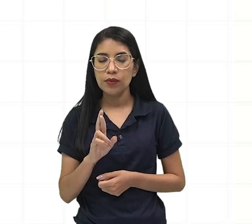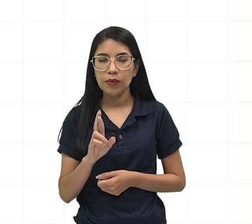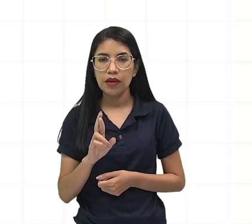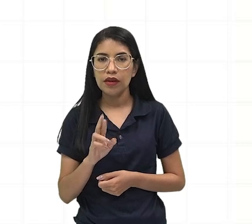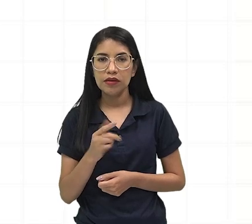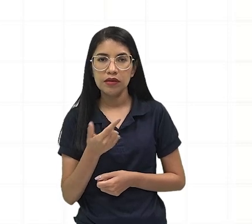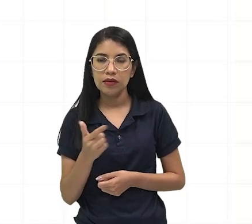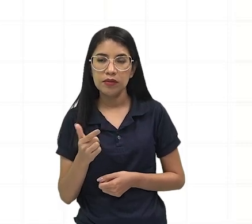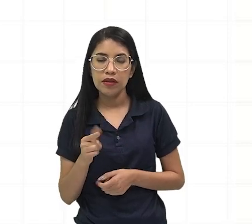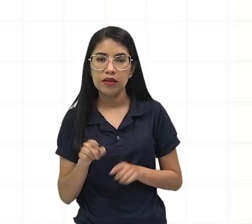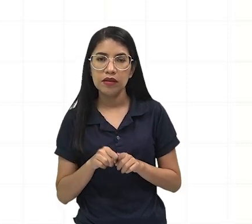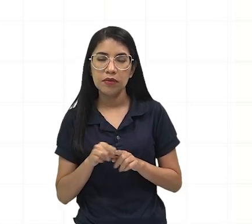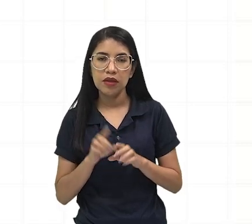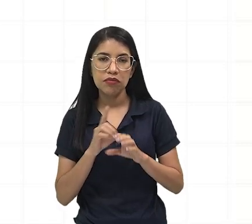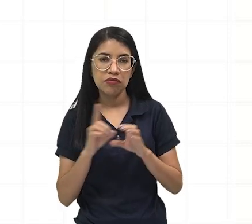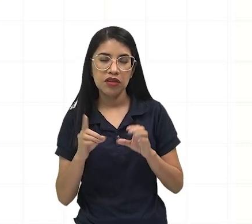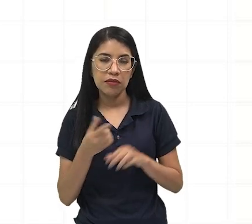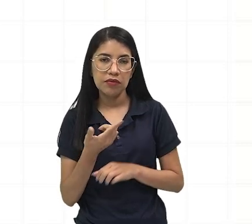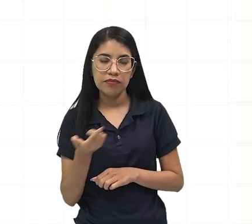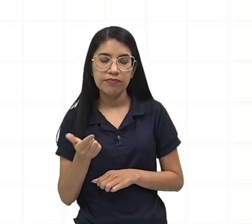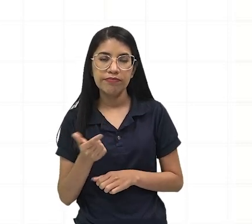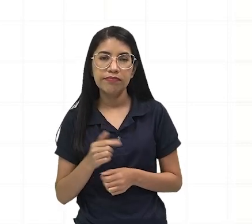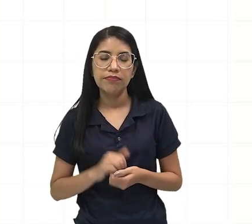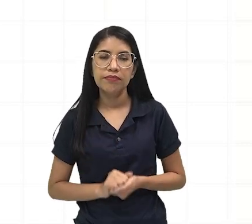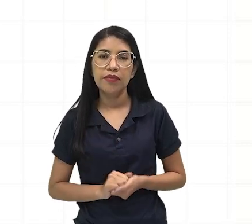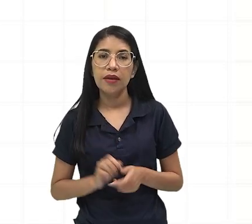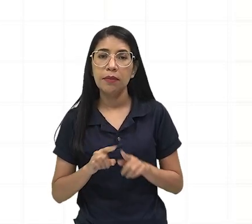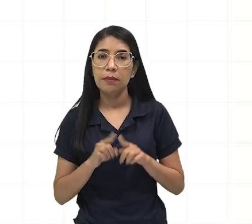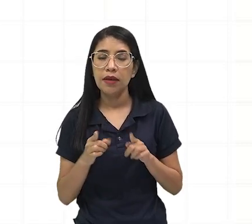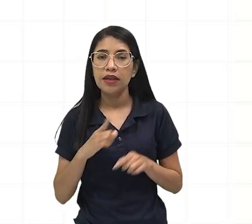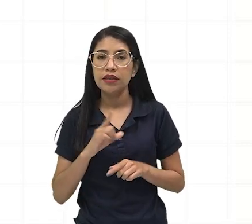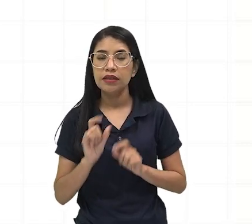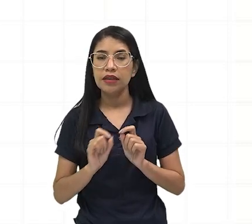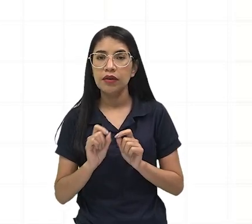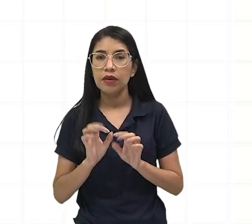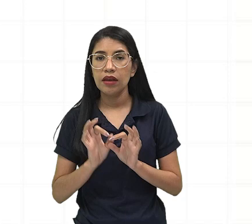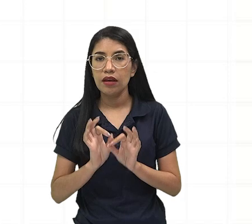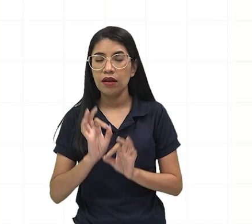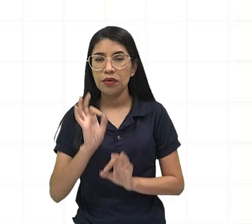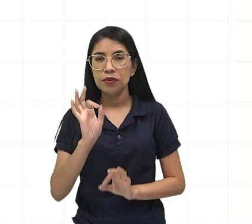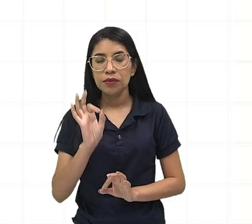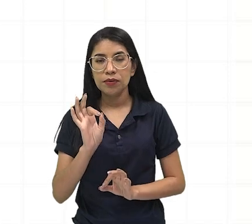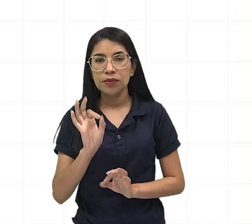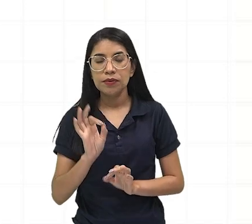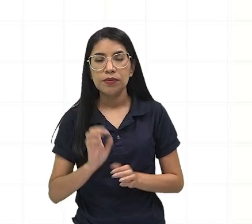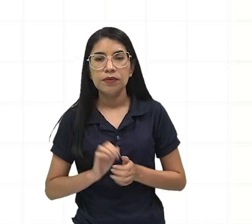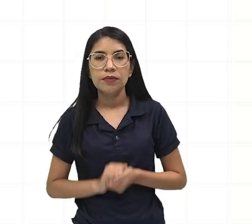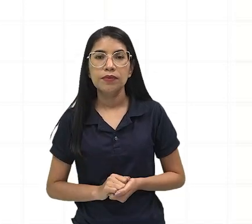o raio, nem o diâmetro, nem nada. Mas nós temos a altura.